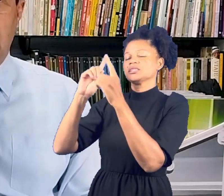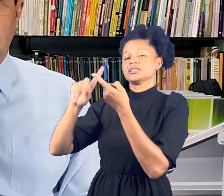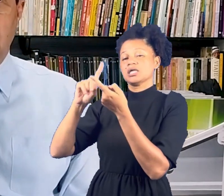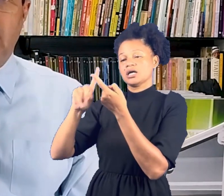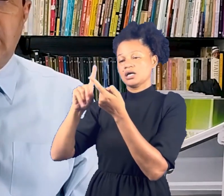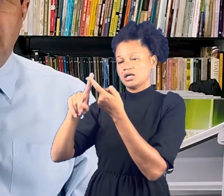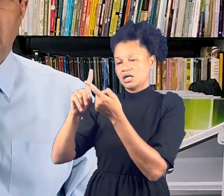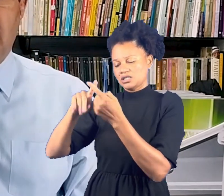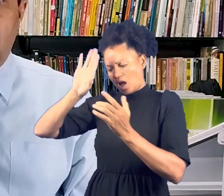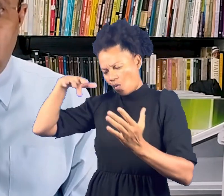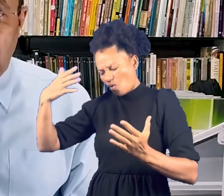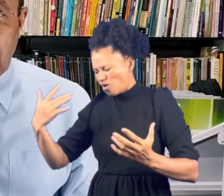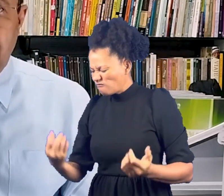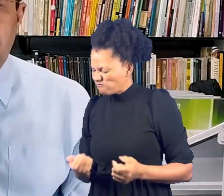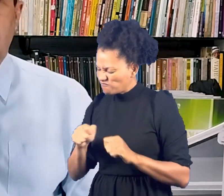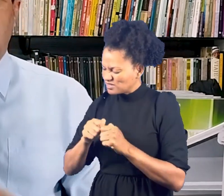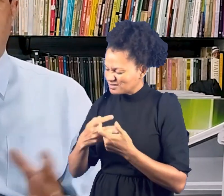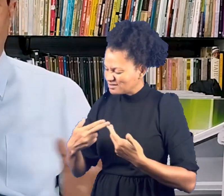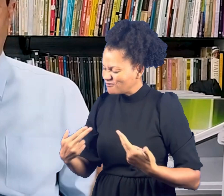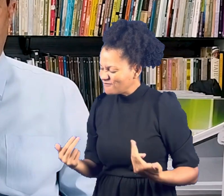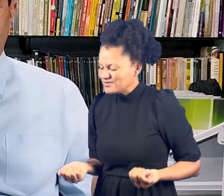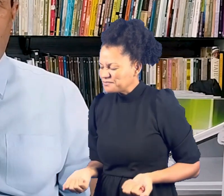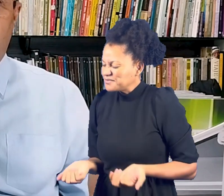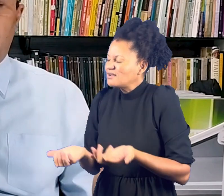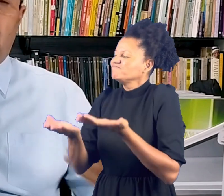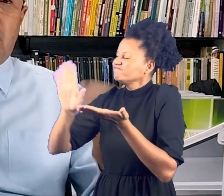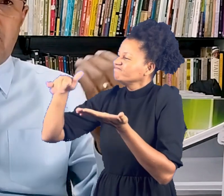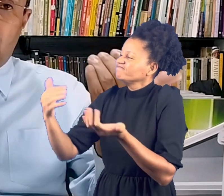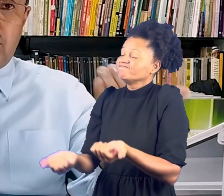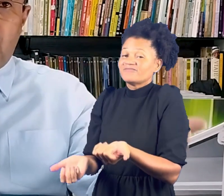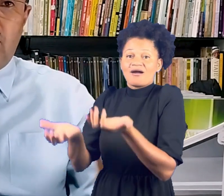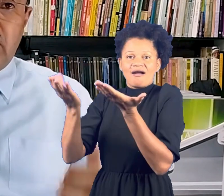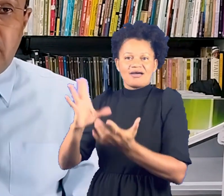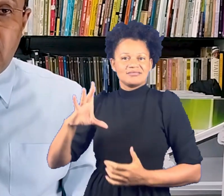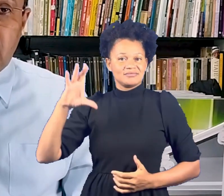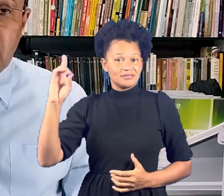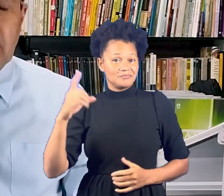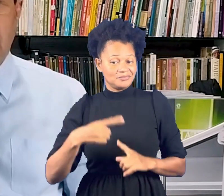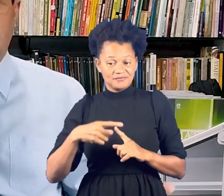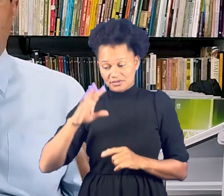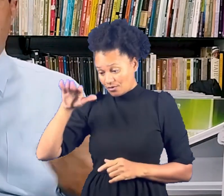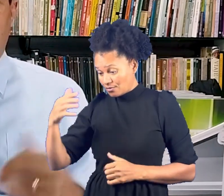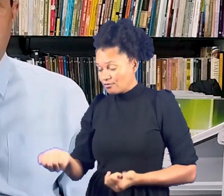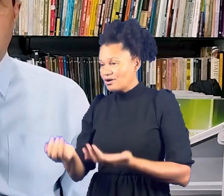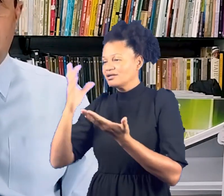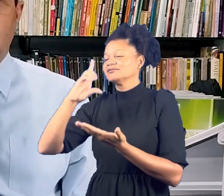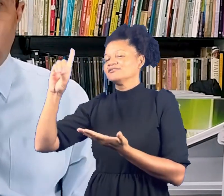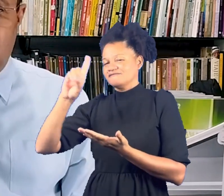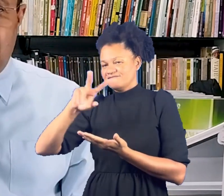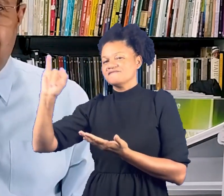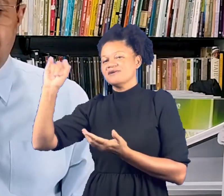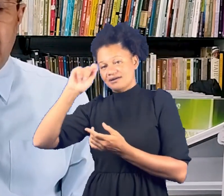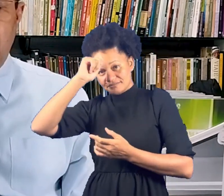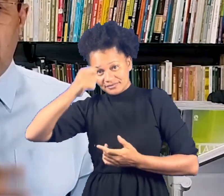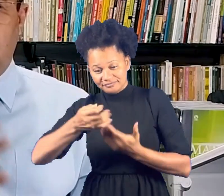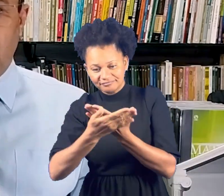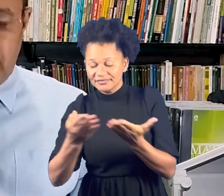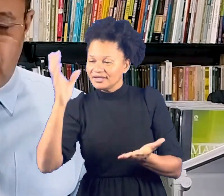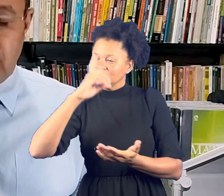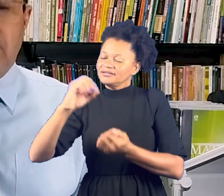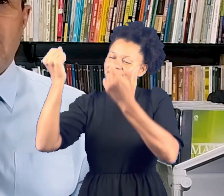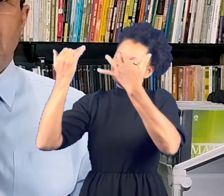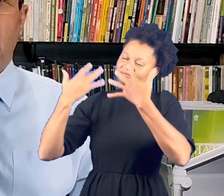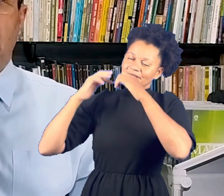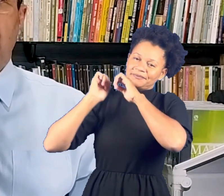obediência e entre no caminho da honra, que é muito mais nobre. Porque se você honra a Deus, Deus também vai te honrar. Que